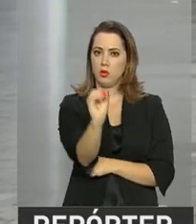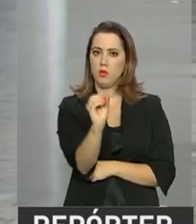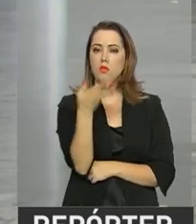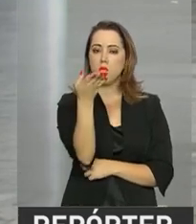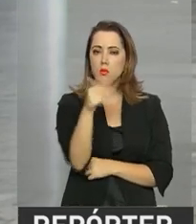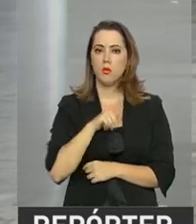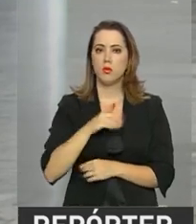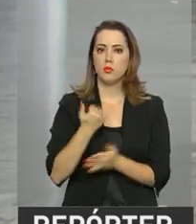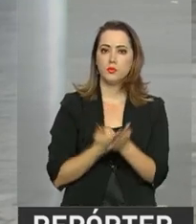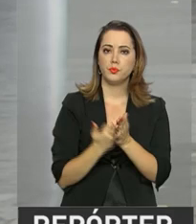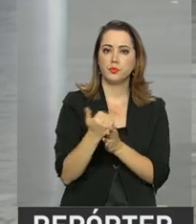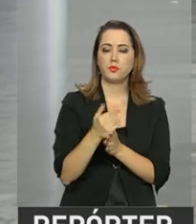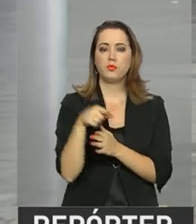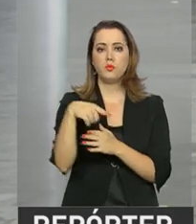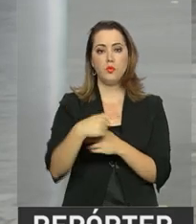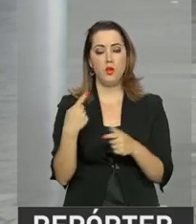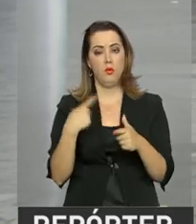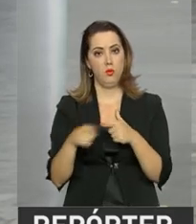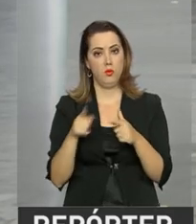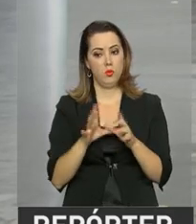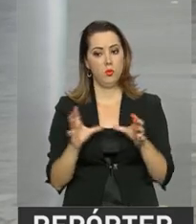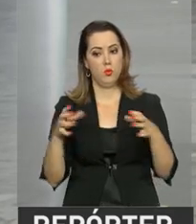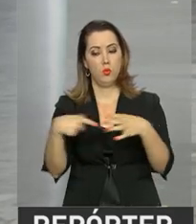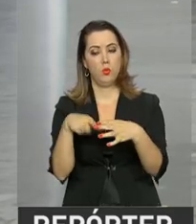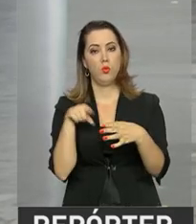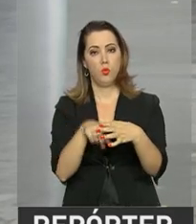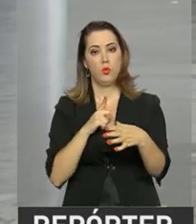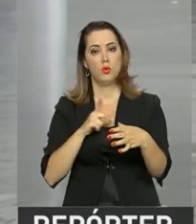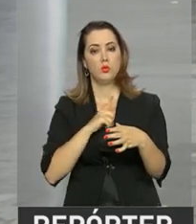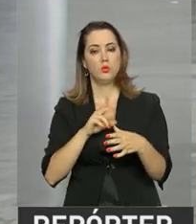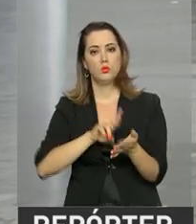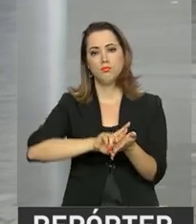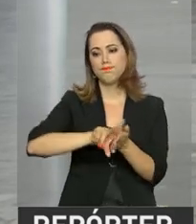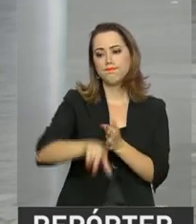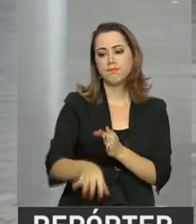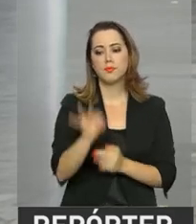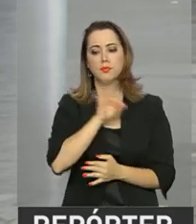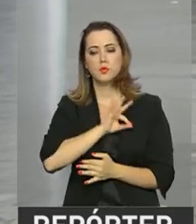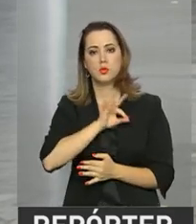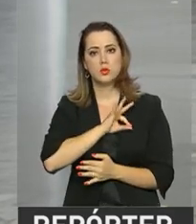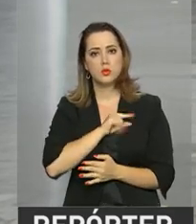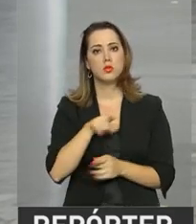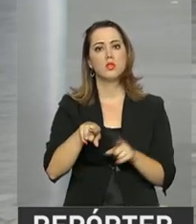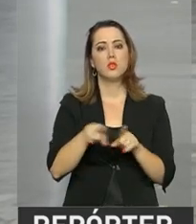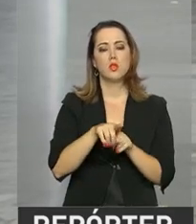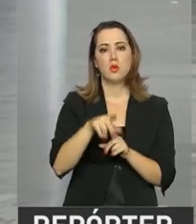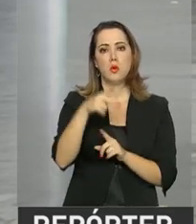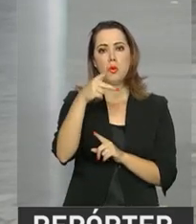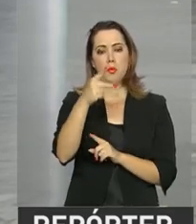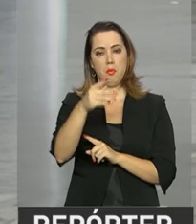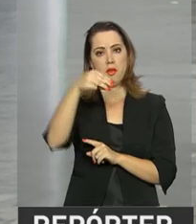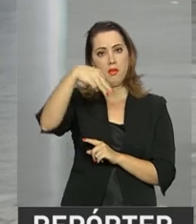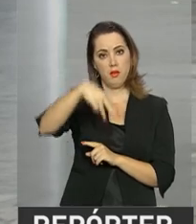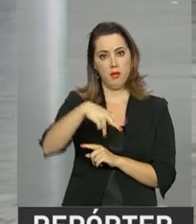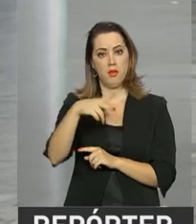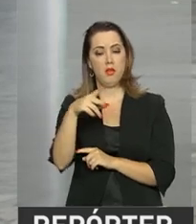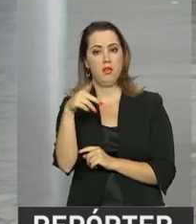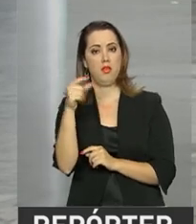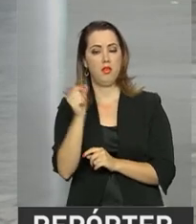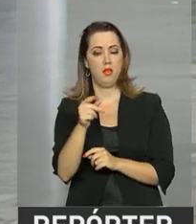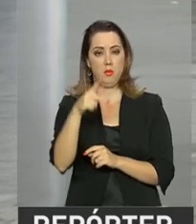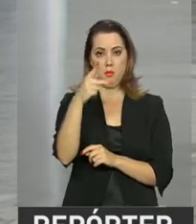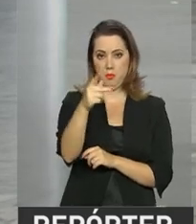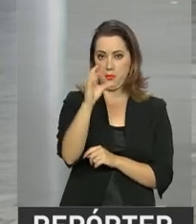para atuar em situações de crise e emergência o efetivo é composto por policiais militares e civis bombeiros e peritos dos